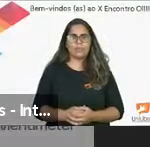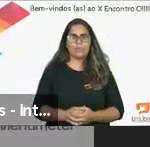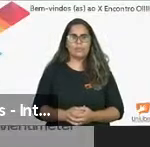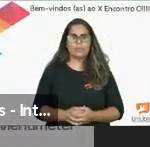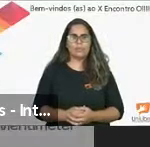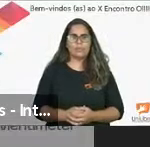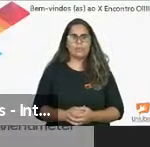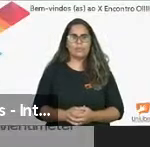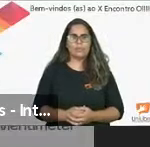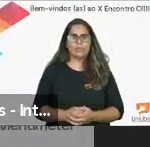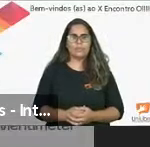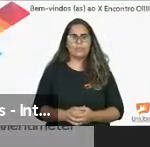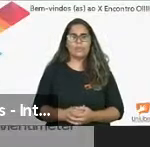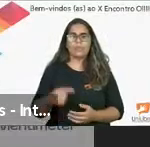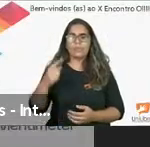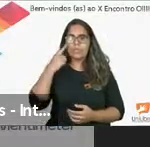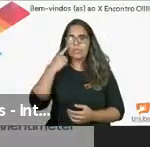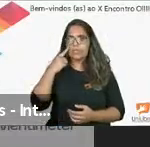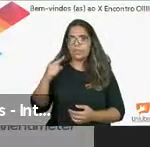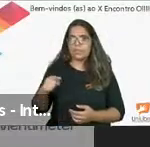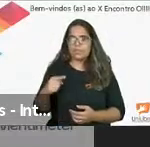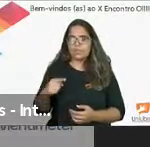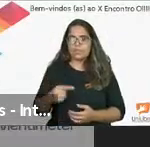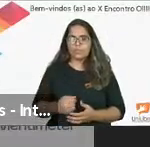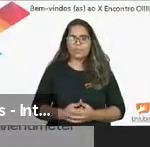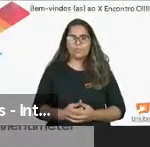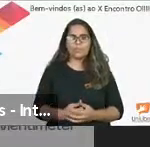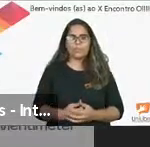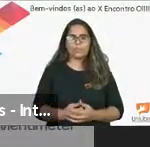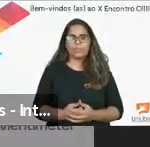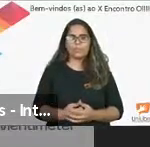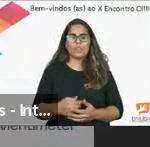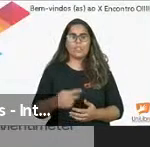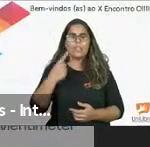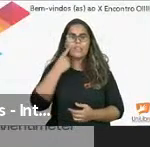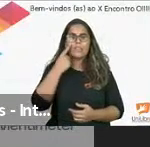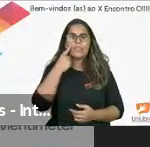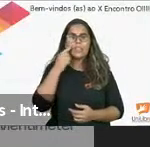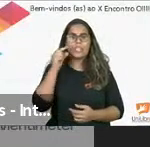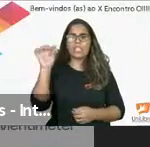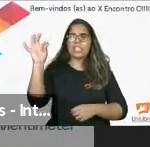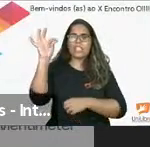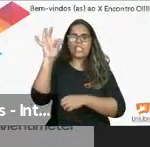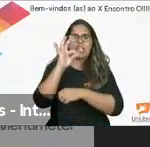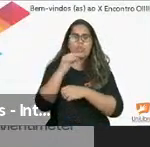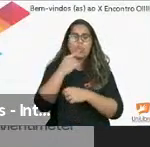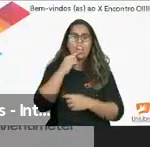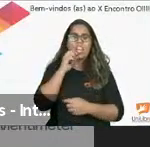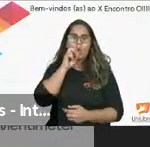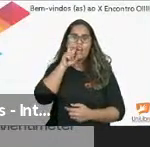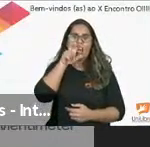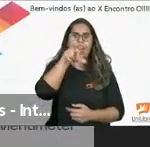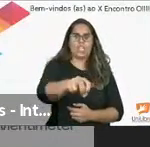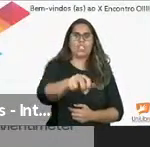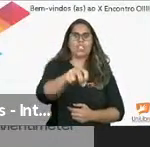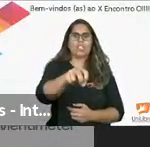Que, ao ser apresentado no seu campo visual, um inseto, ele lança a língua